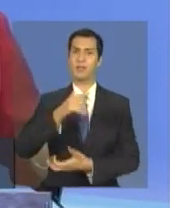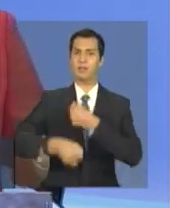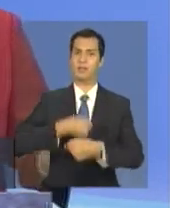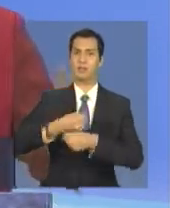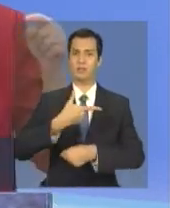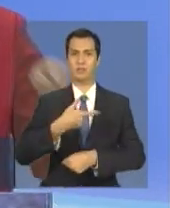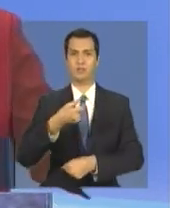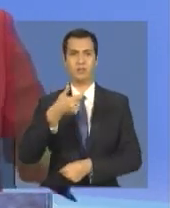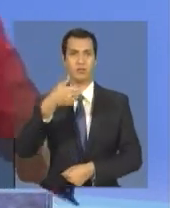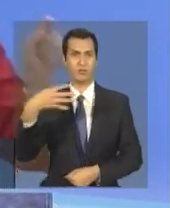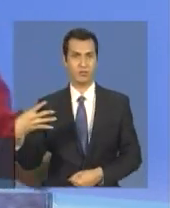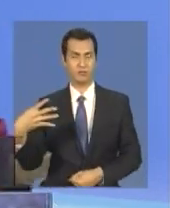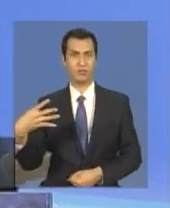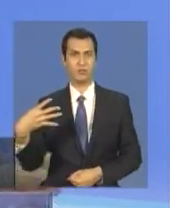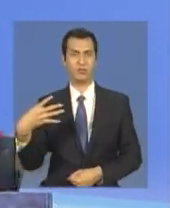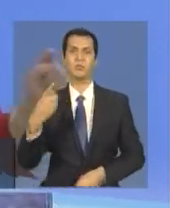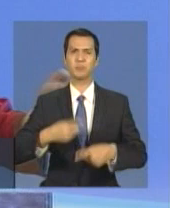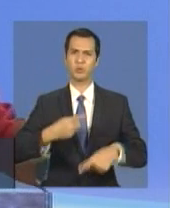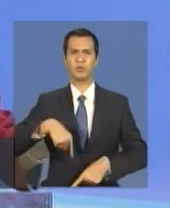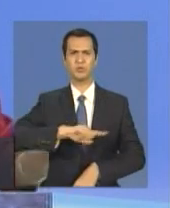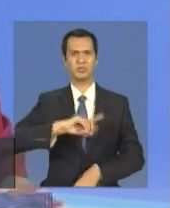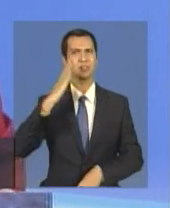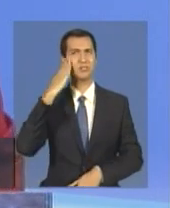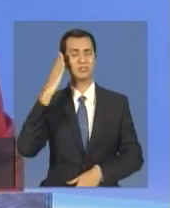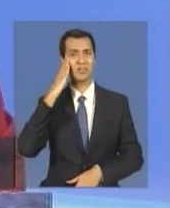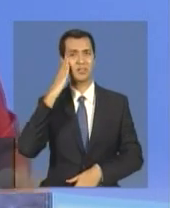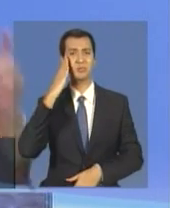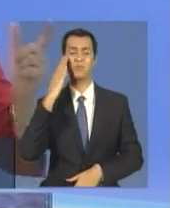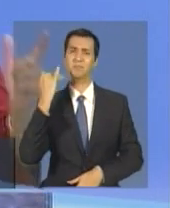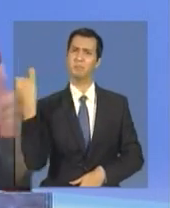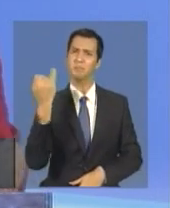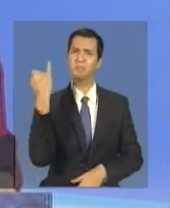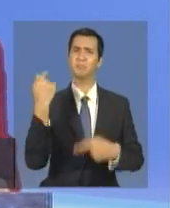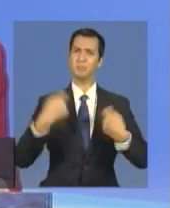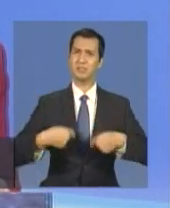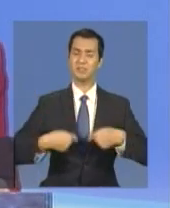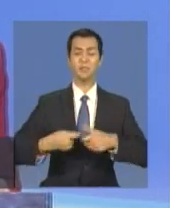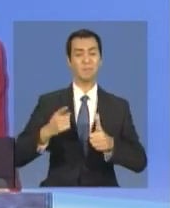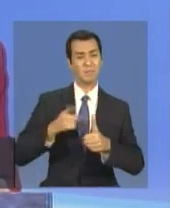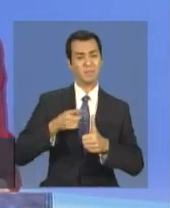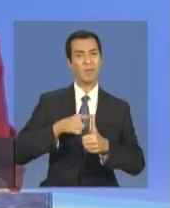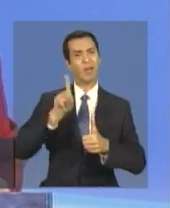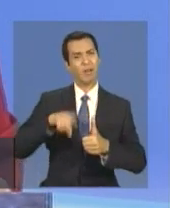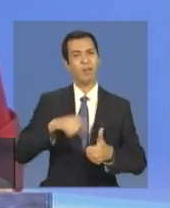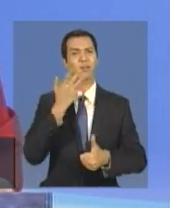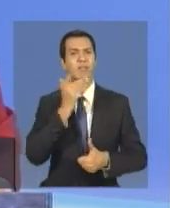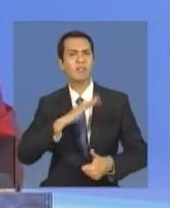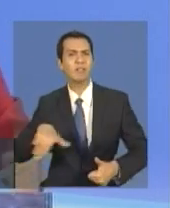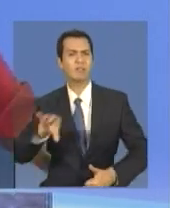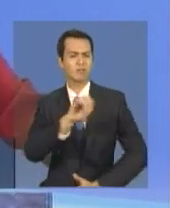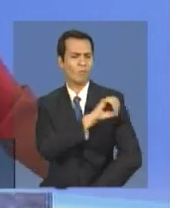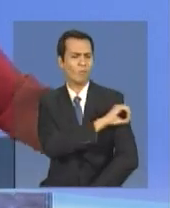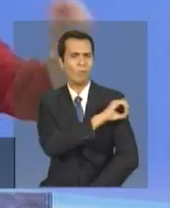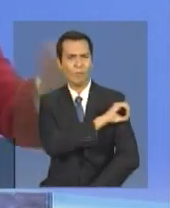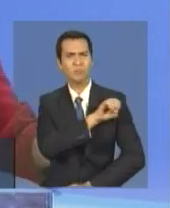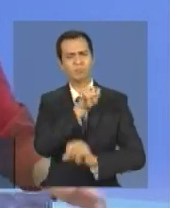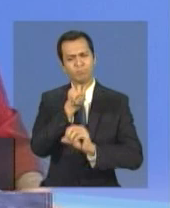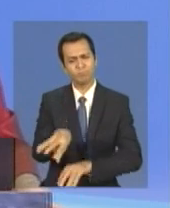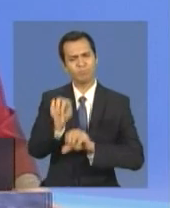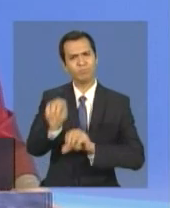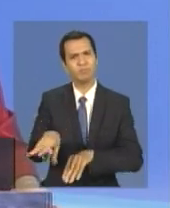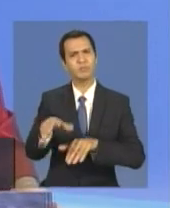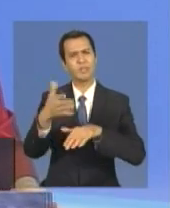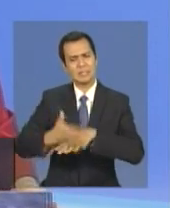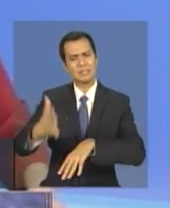gente sabe que a diferença começa quando a criança é pequena e não tem os estímulos necessários. Então, nós queremos que